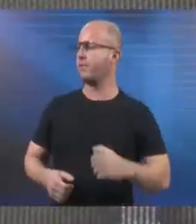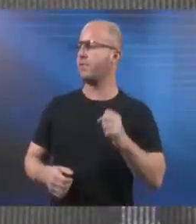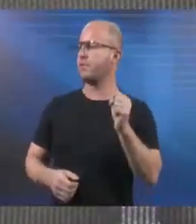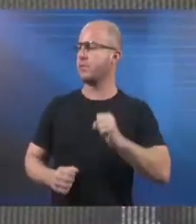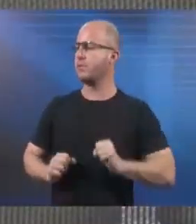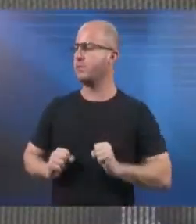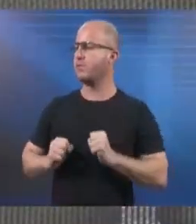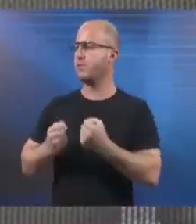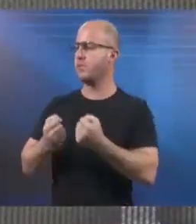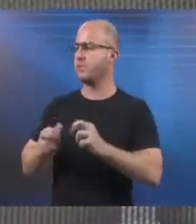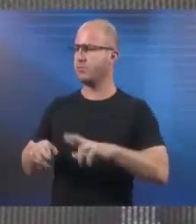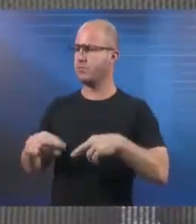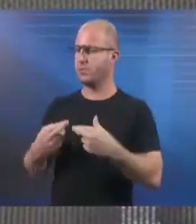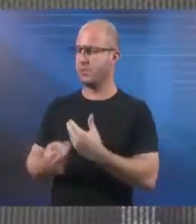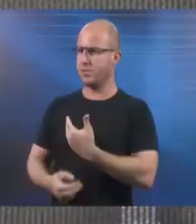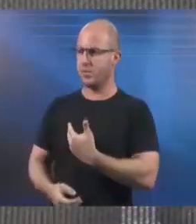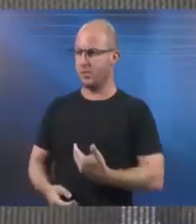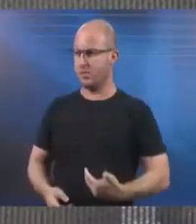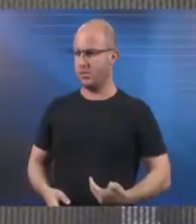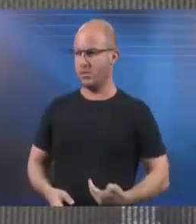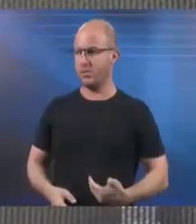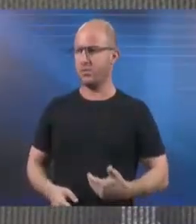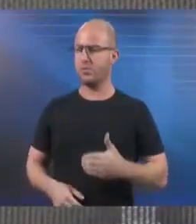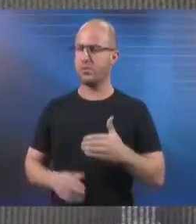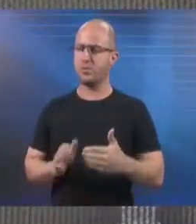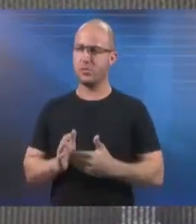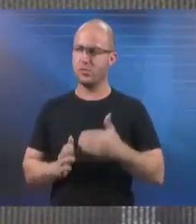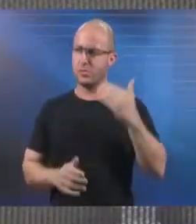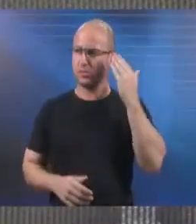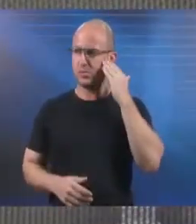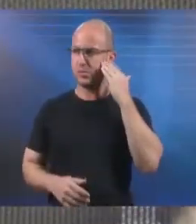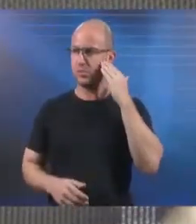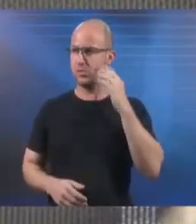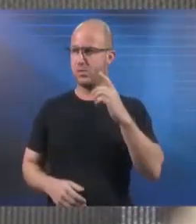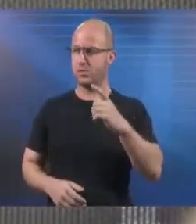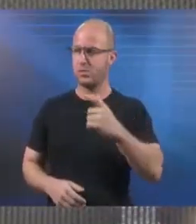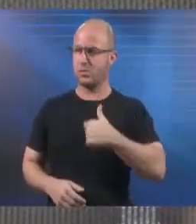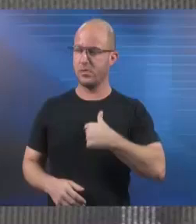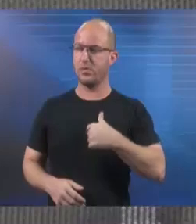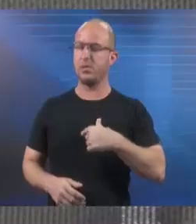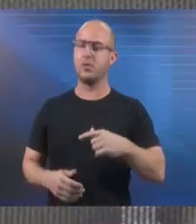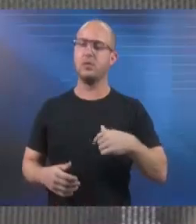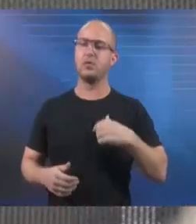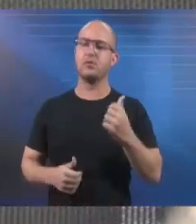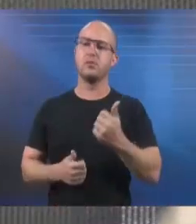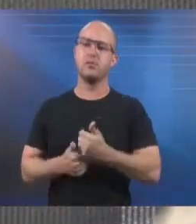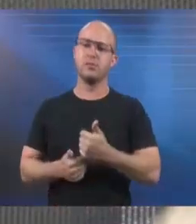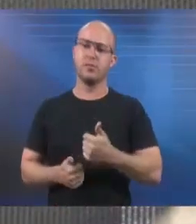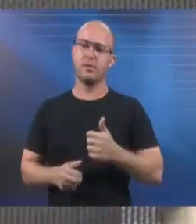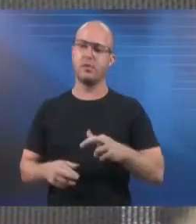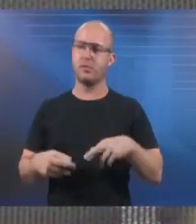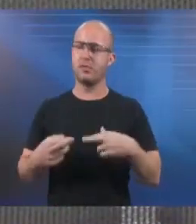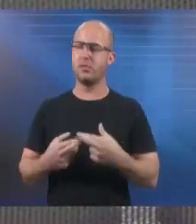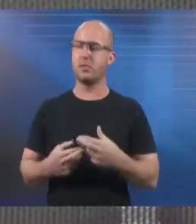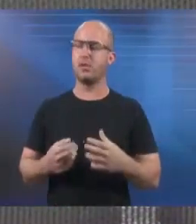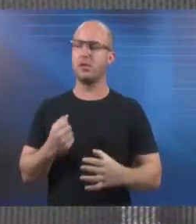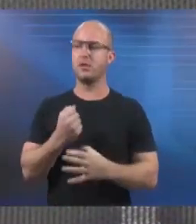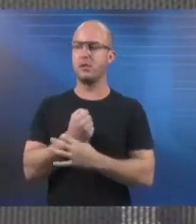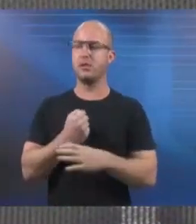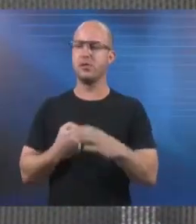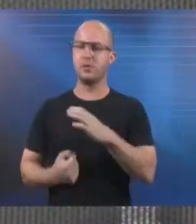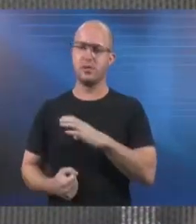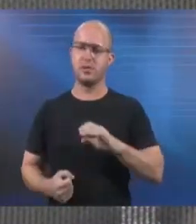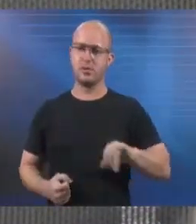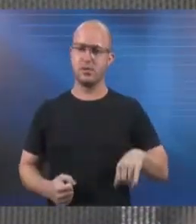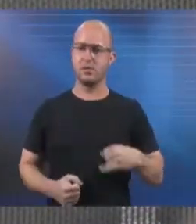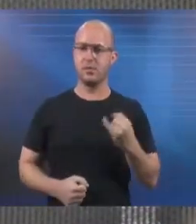garantir a reunião da comissão e que todos aqui sabem eu inclusive sou suplente na comissão e vim para garantir que a ccj